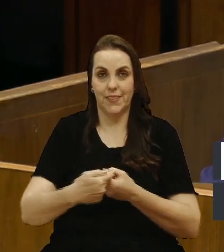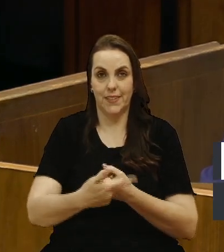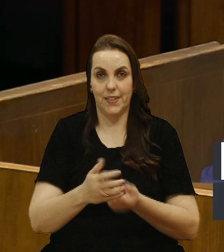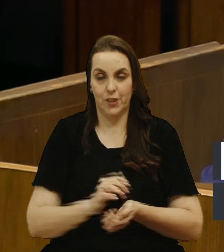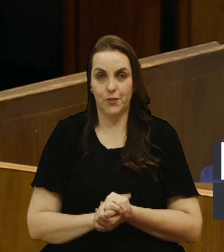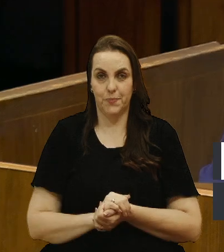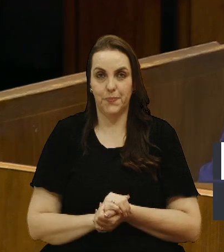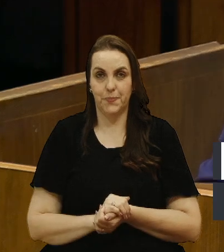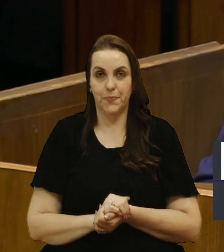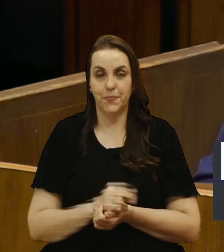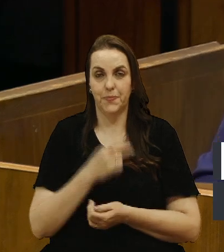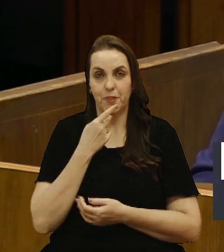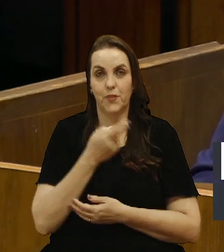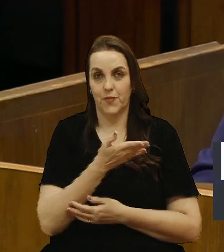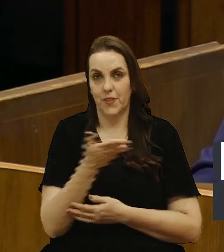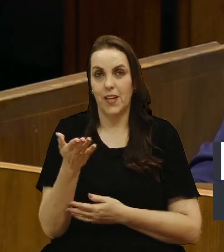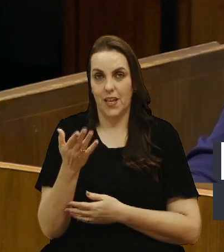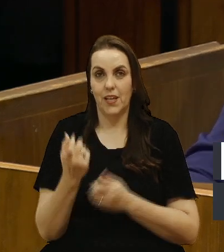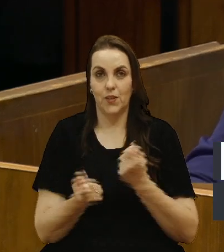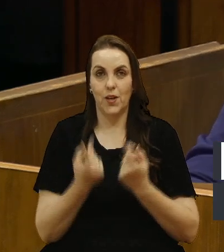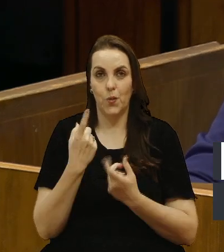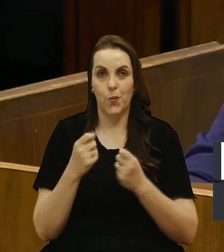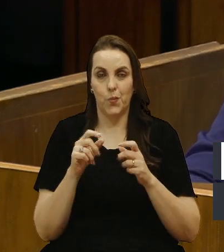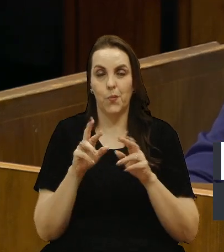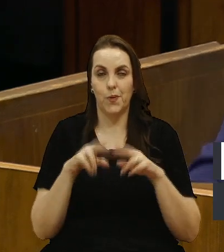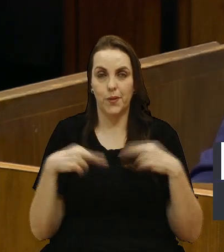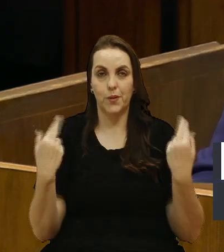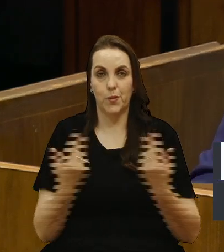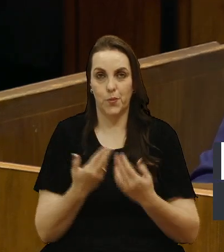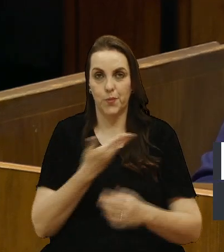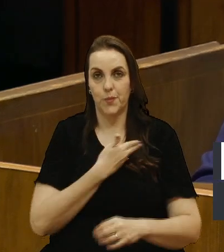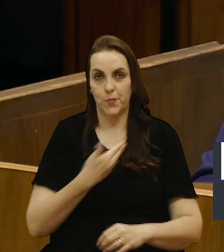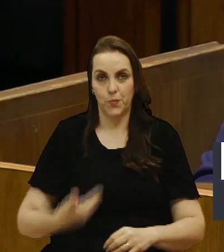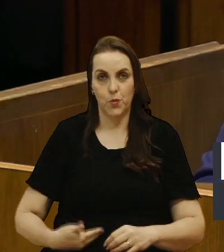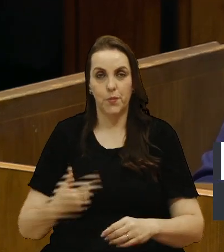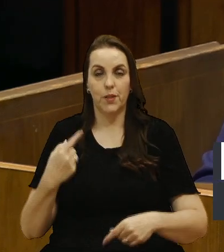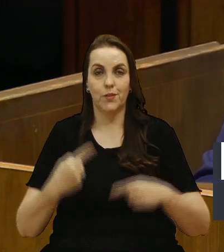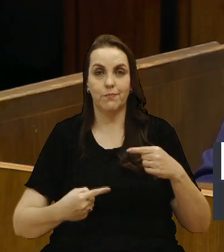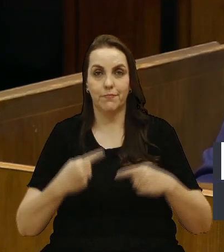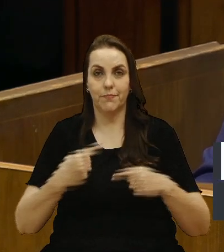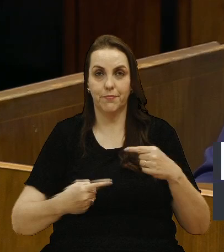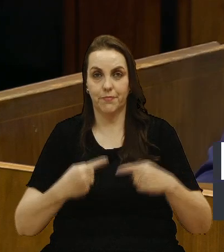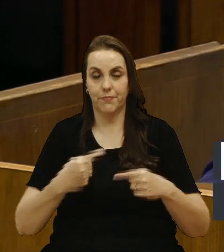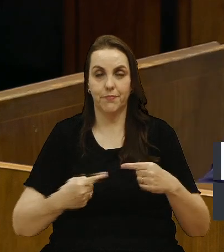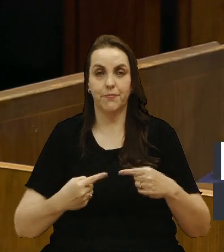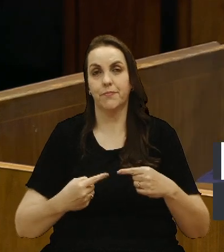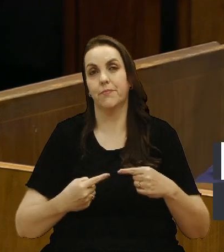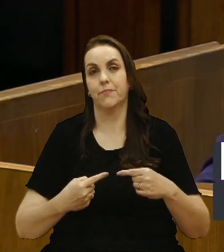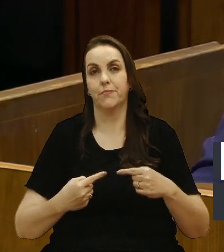foi mencionado em algumas audiências públicas, quando nós debatimos a questão